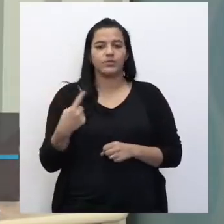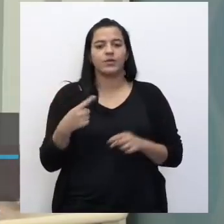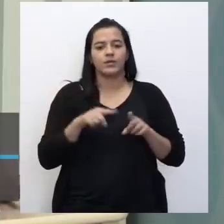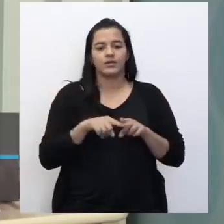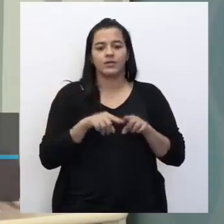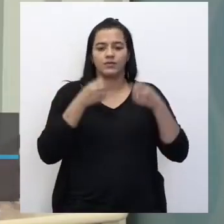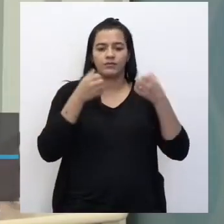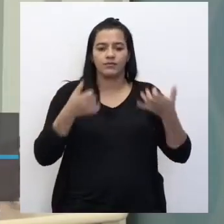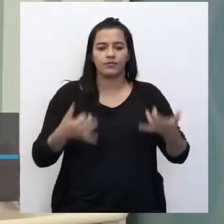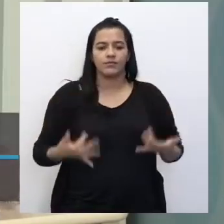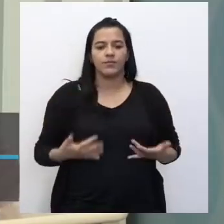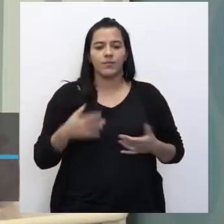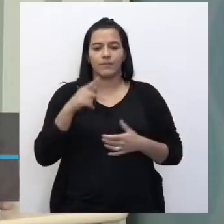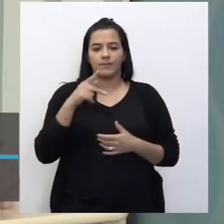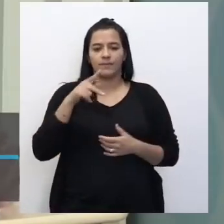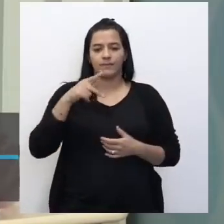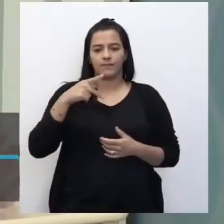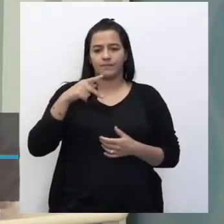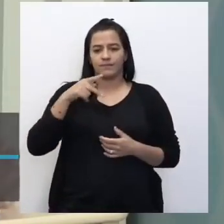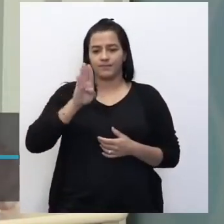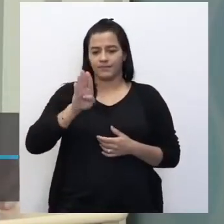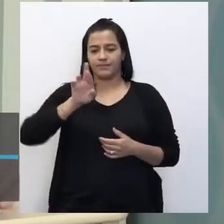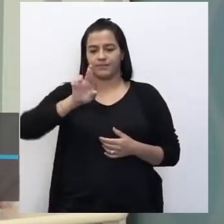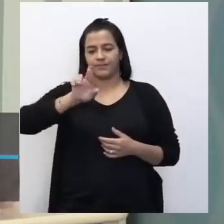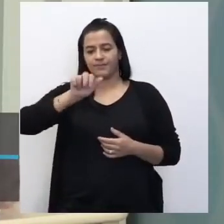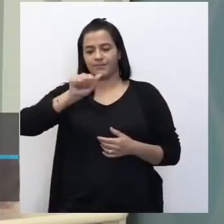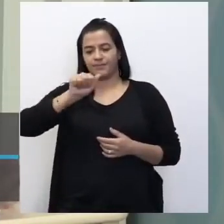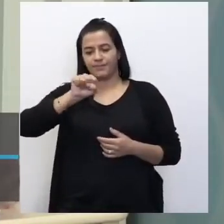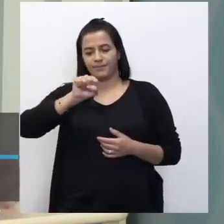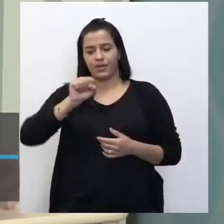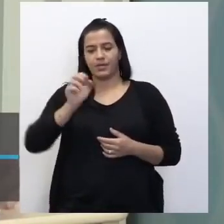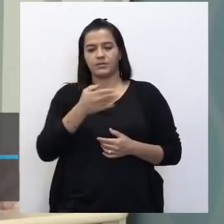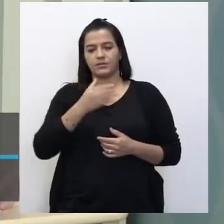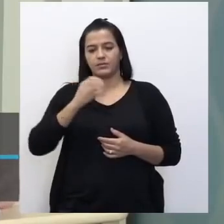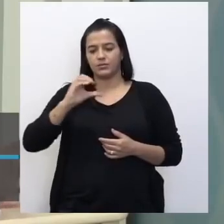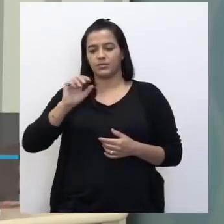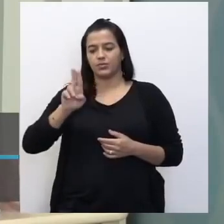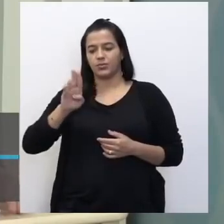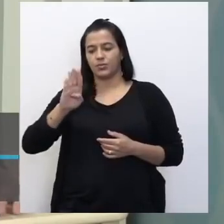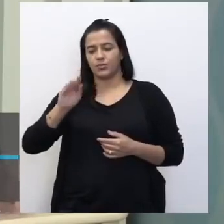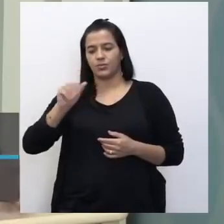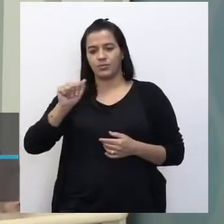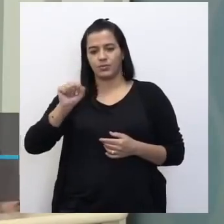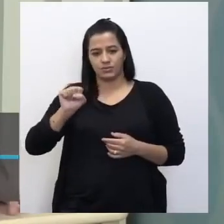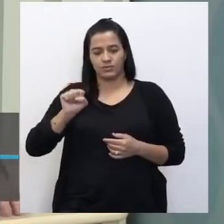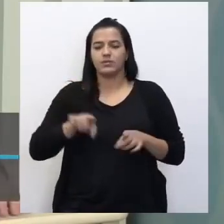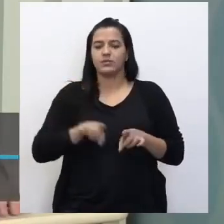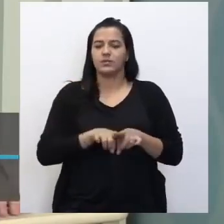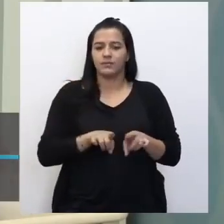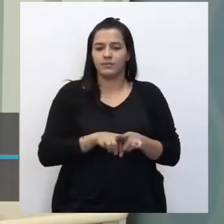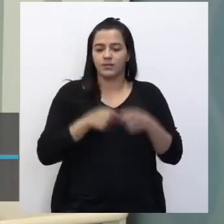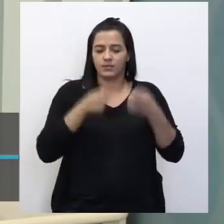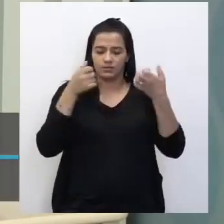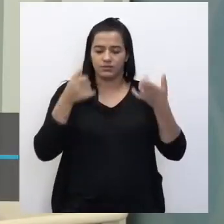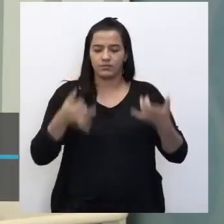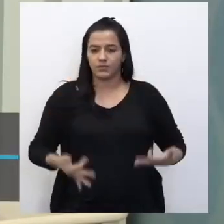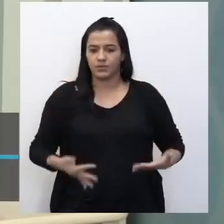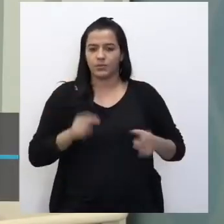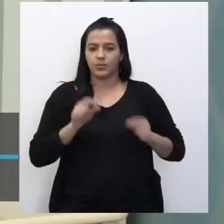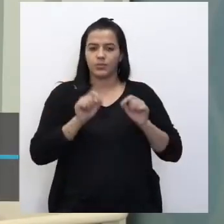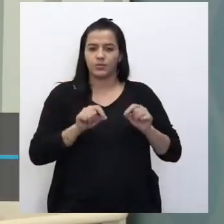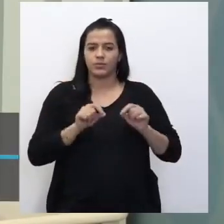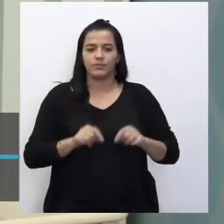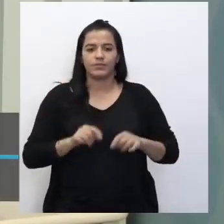Cubas. E para quem já leu o Brás Cubas ou tem alguma notícia dessa história, sabe que tem um